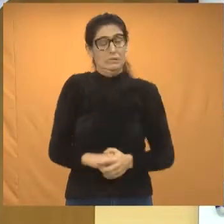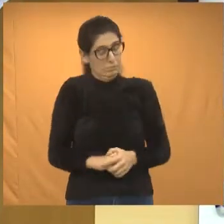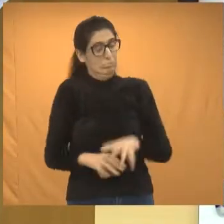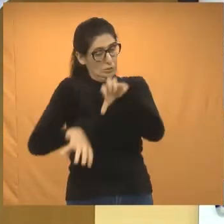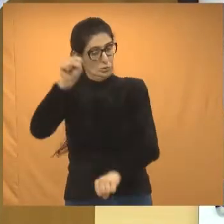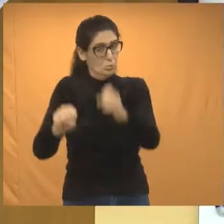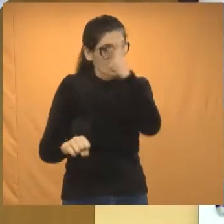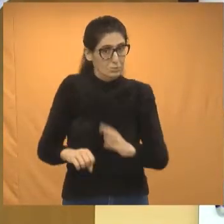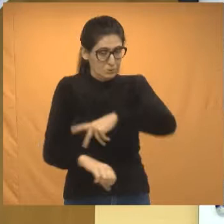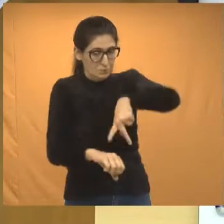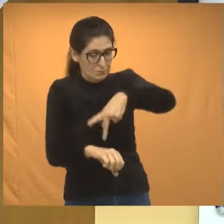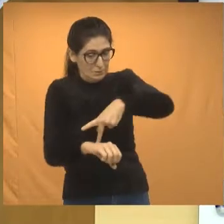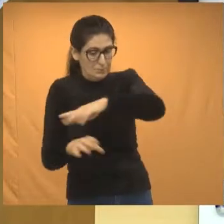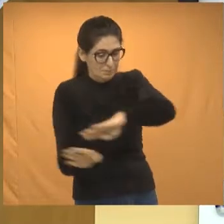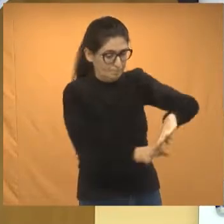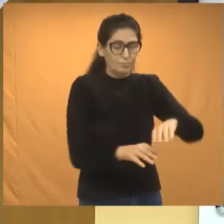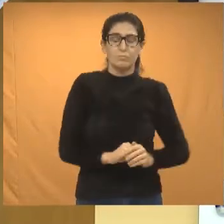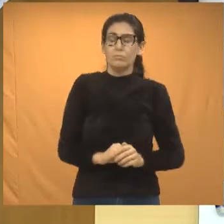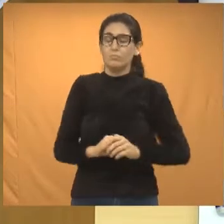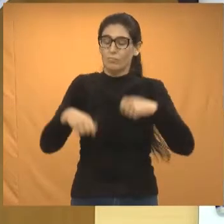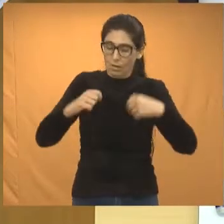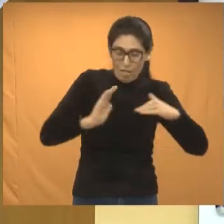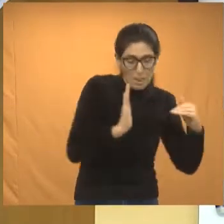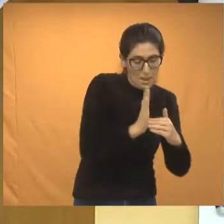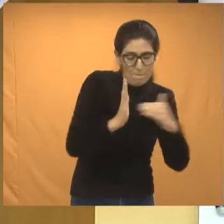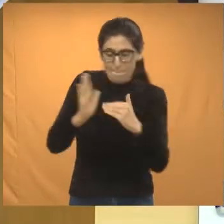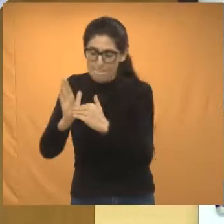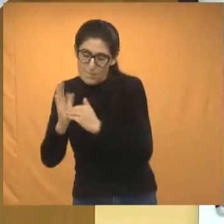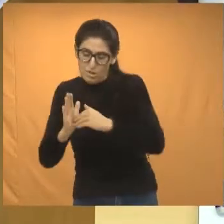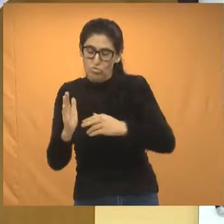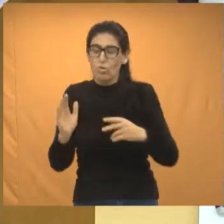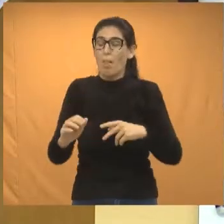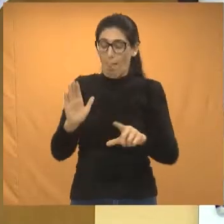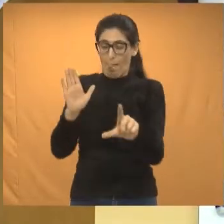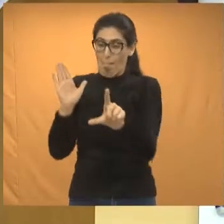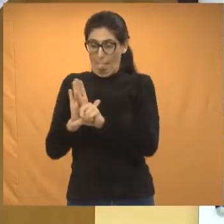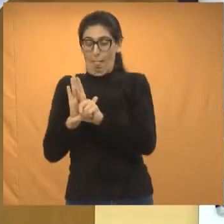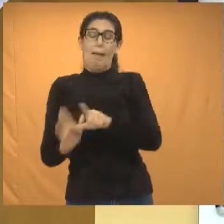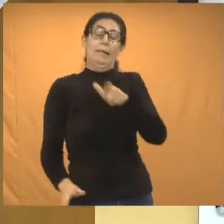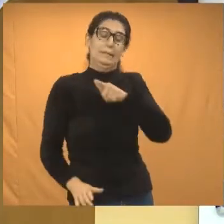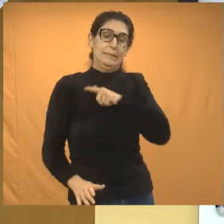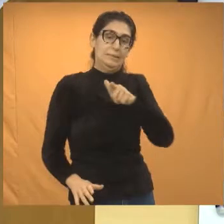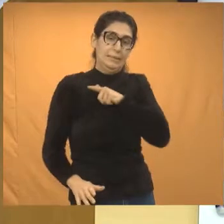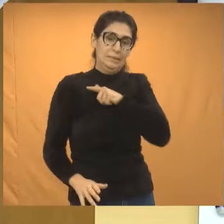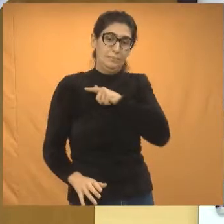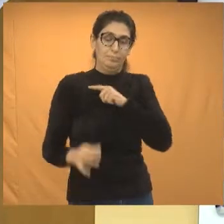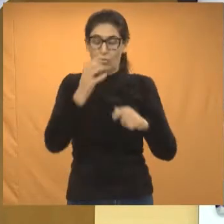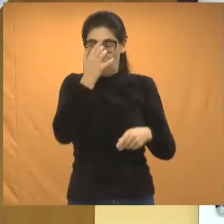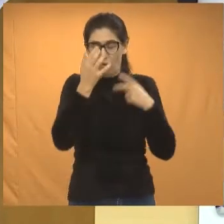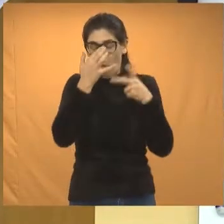claro que há uma limitação para essa lei. Nós não estamos falando de grandes situações e grandes